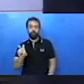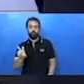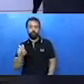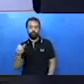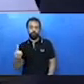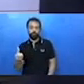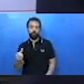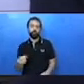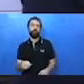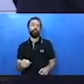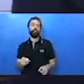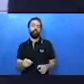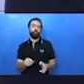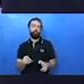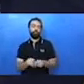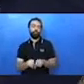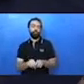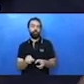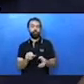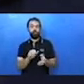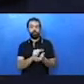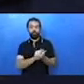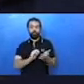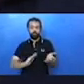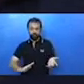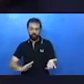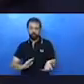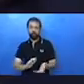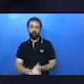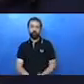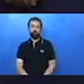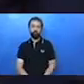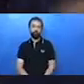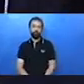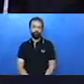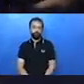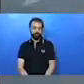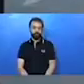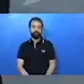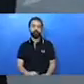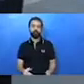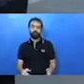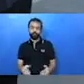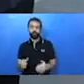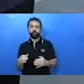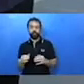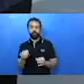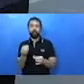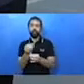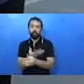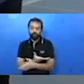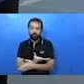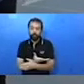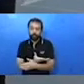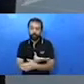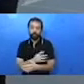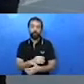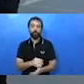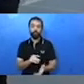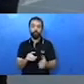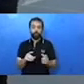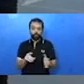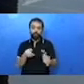os exercícios 1 e 2 na página 161. No final, como vocês estão acostumados, mandar